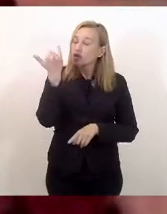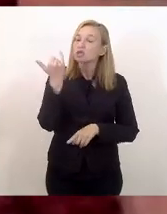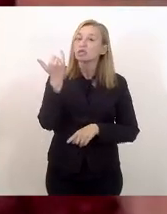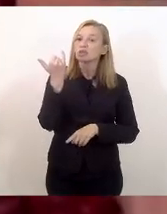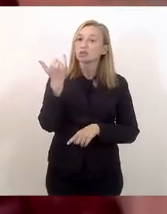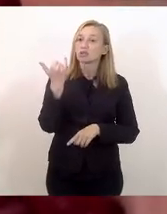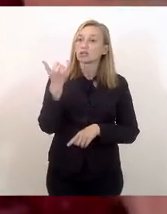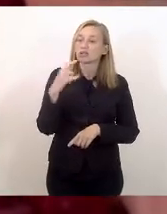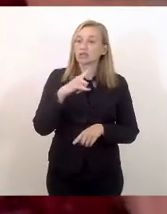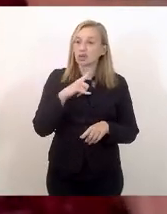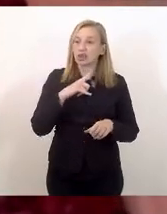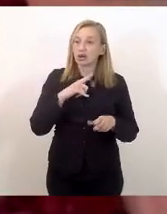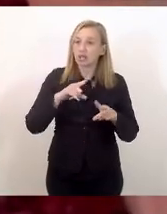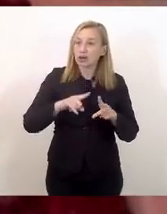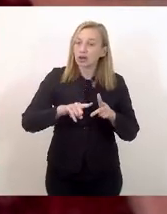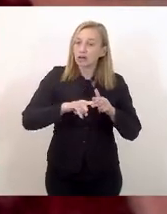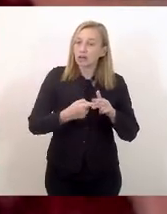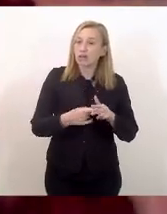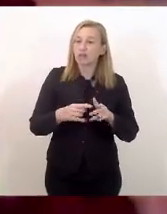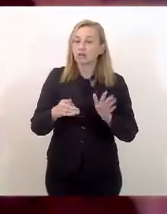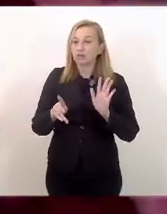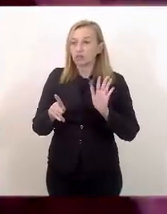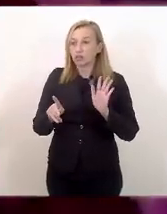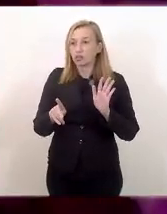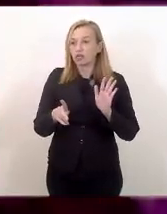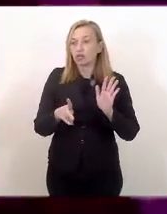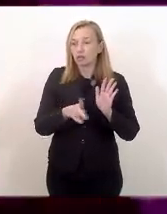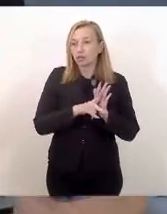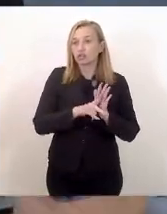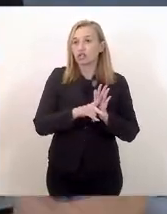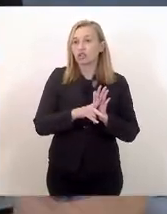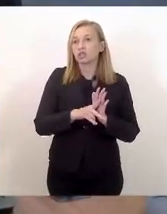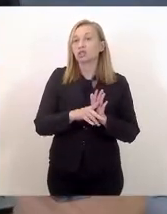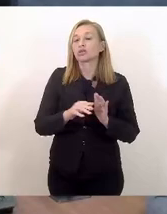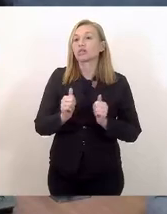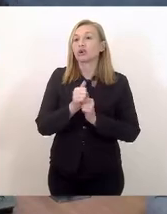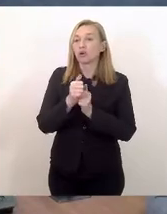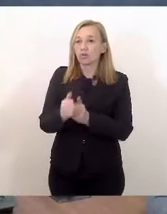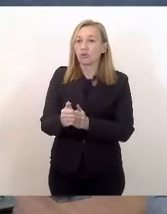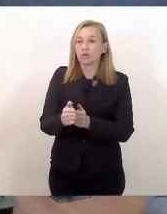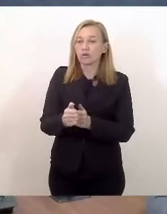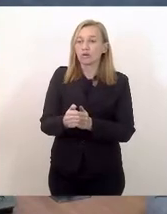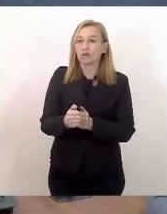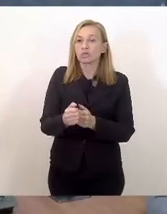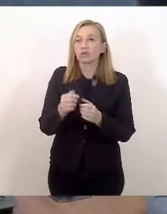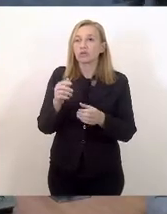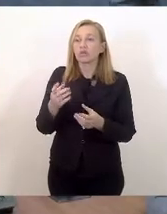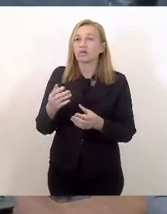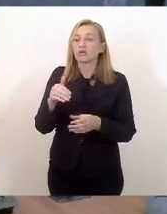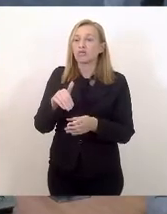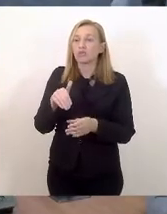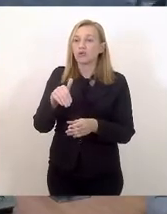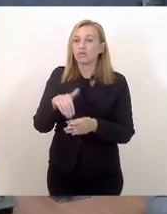haja aprimoramento do projeto. Então, nesse caso, eu voto acompanhando a divergência do deputado Luiz